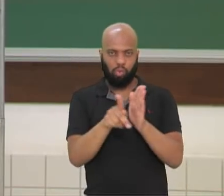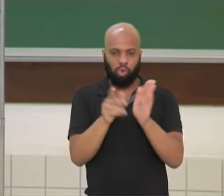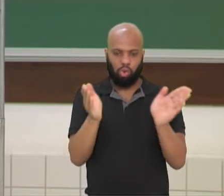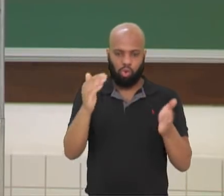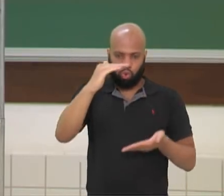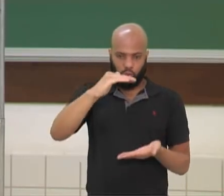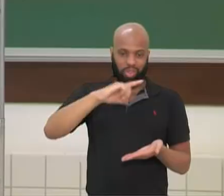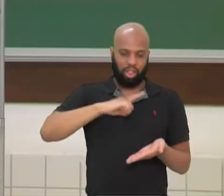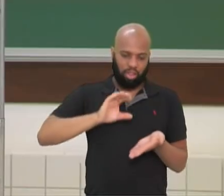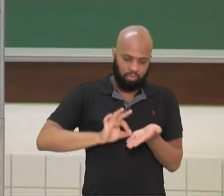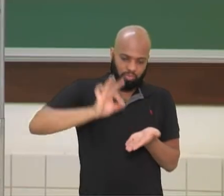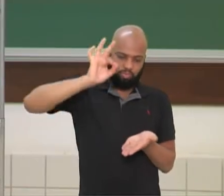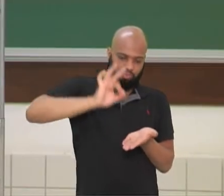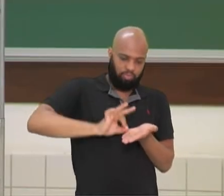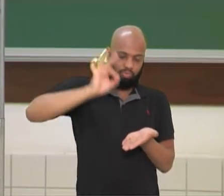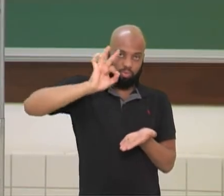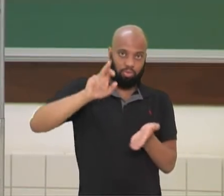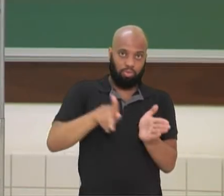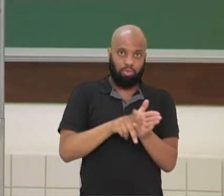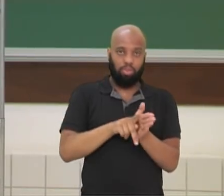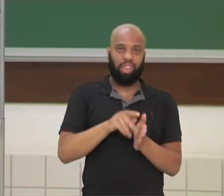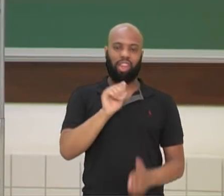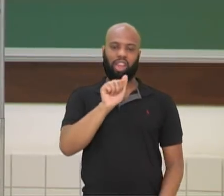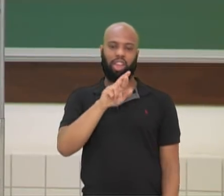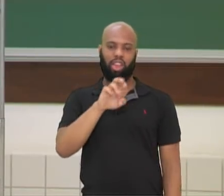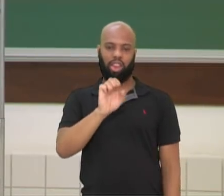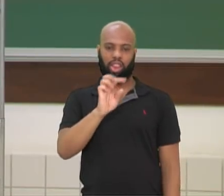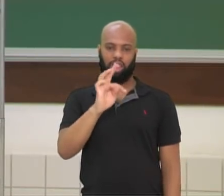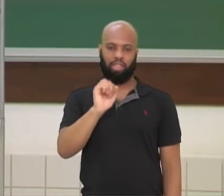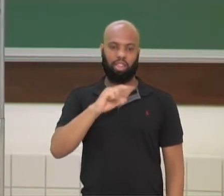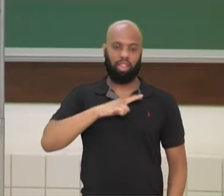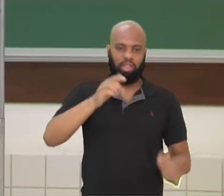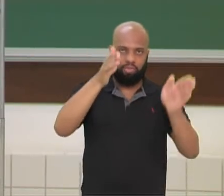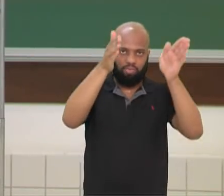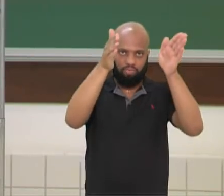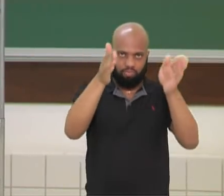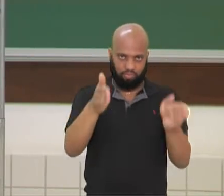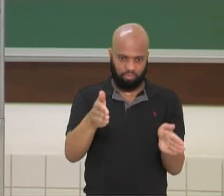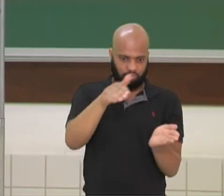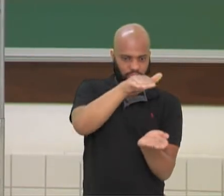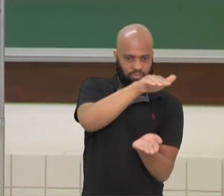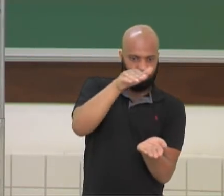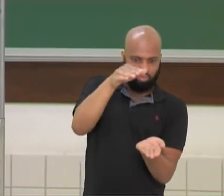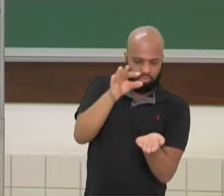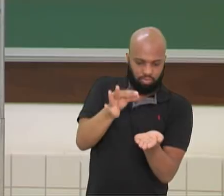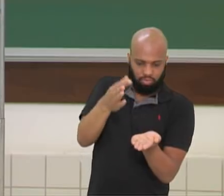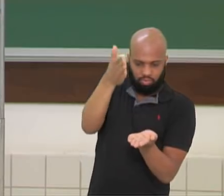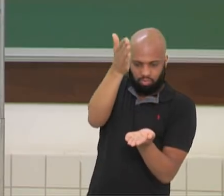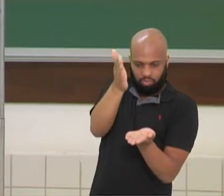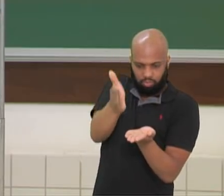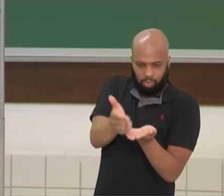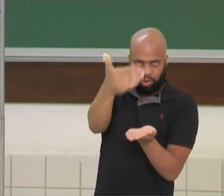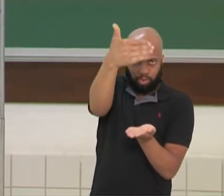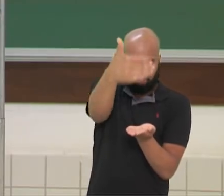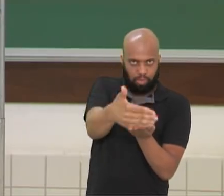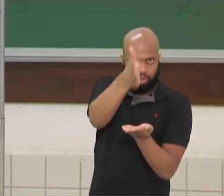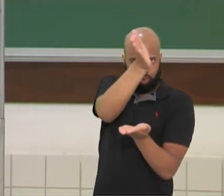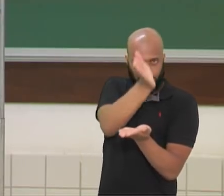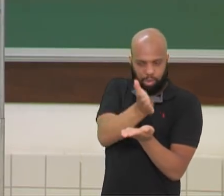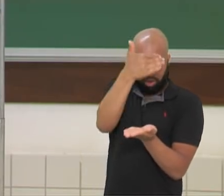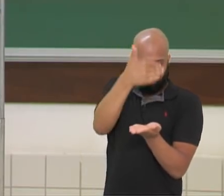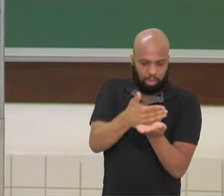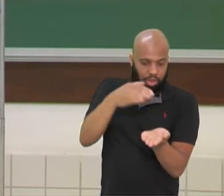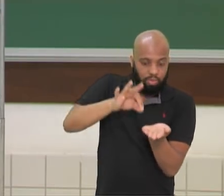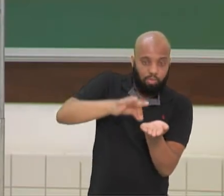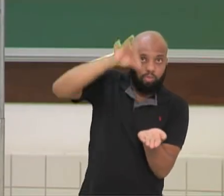Exatamente. Então, se você imaginar um cubo de 1 metro de aresta, é claro que um cubo de 1 metro de aresta é bem maior do que essa distância que eu estou te mostrando. Né? 1 metro dá mais ou menos isso